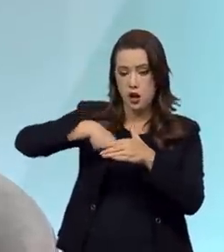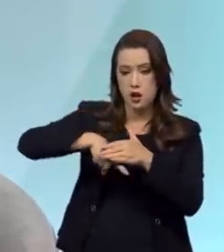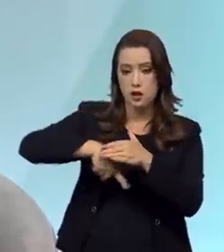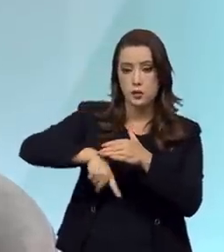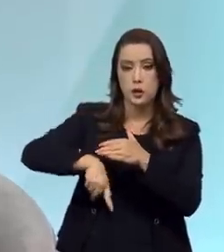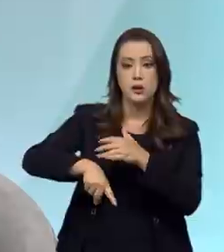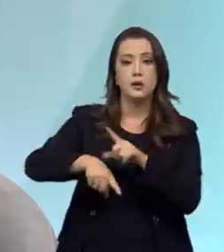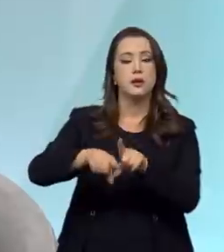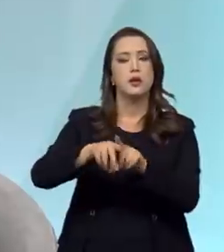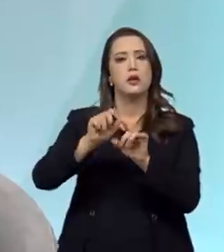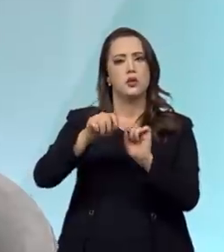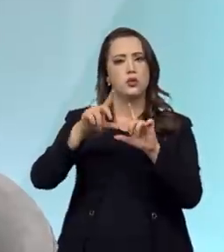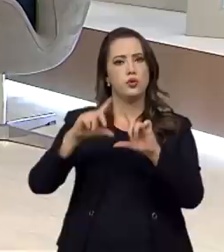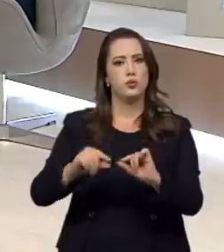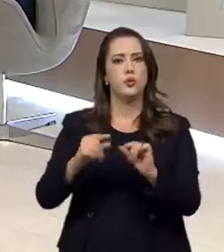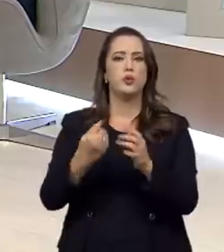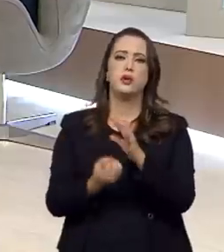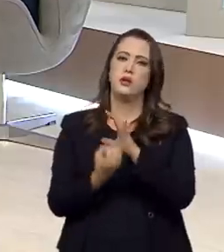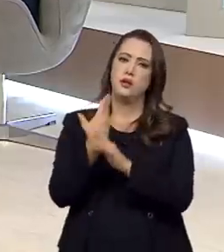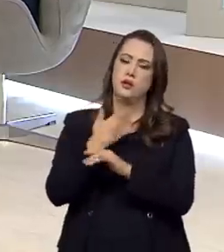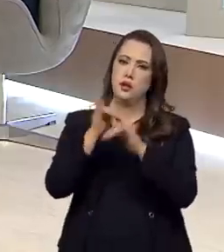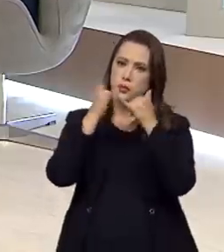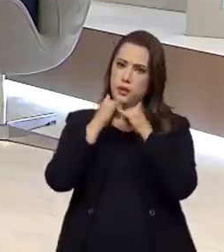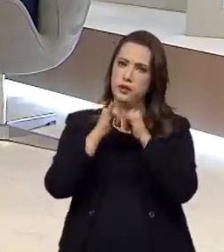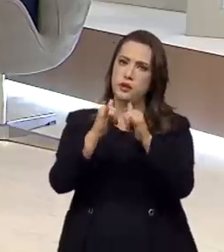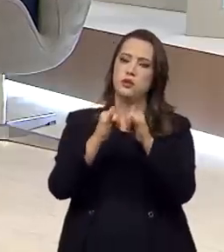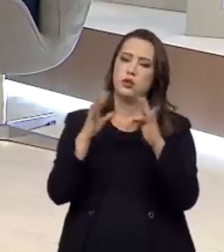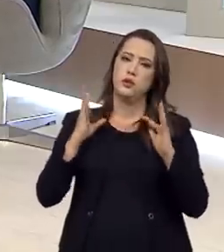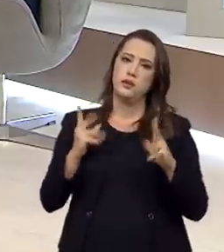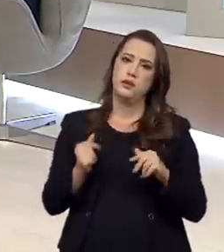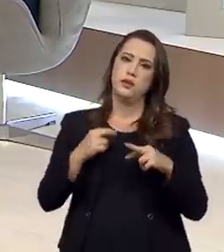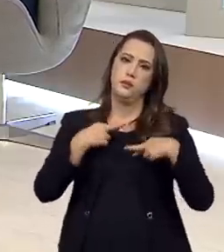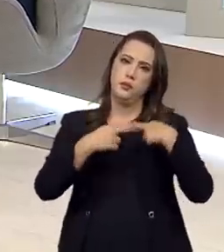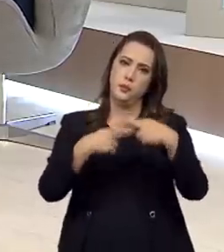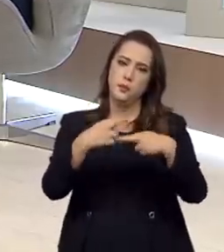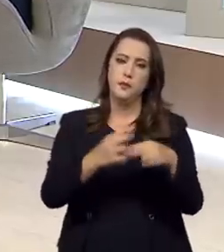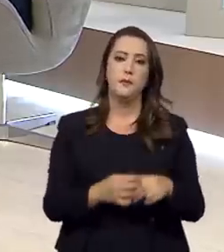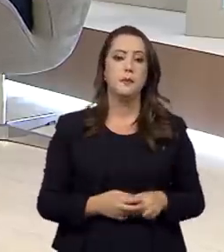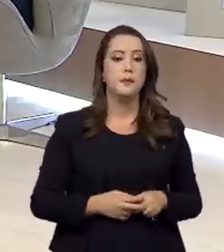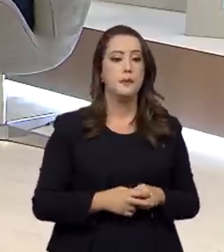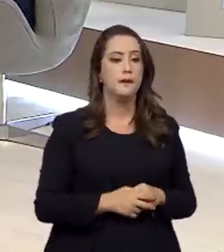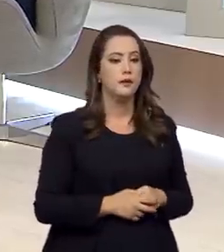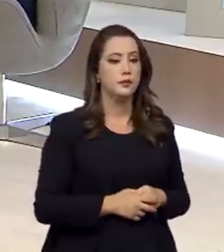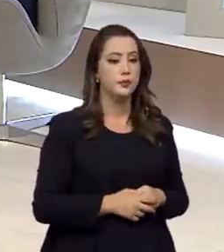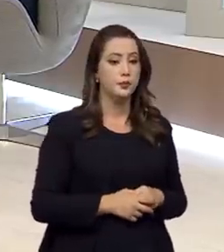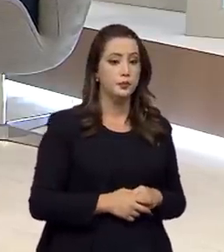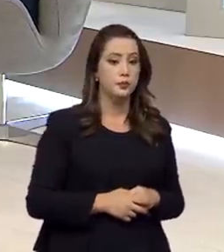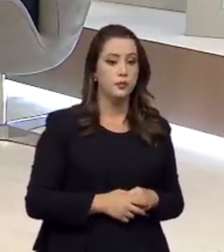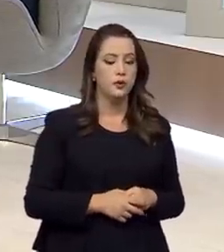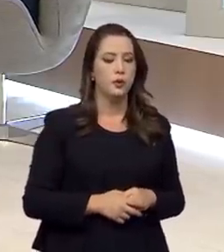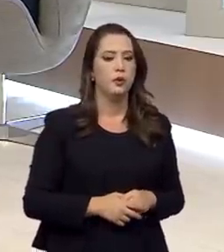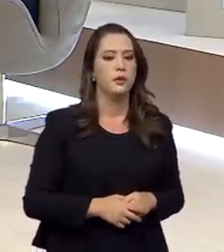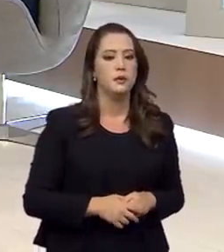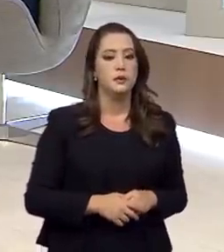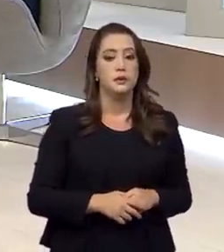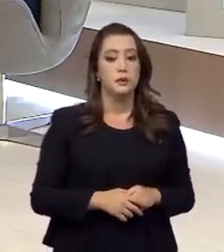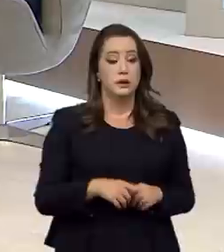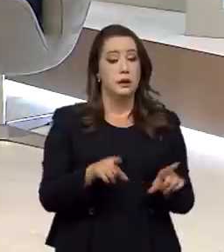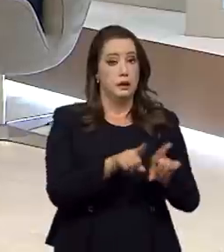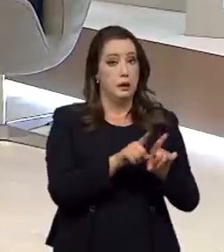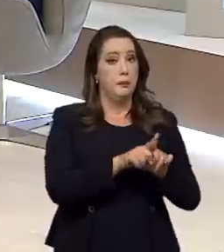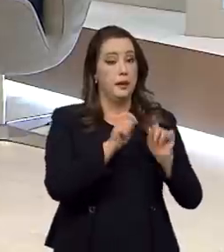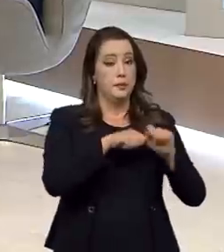um combustível uma energia limpa e renovável ah e também essa questão da dos créditos de carbono para outros